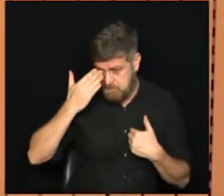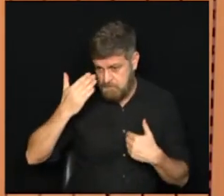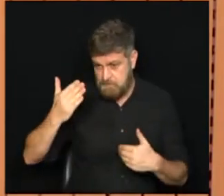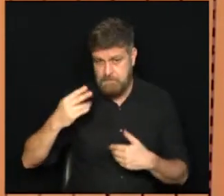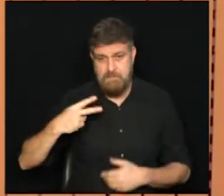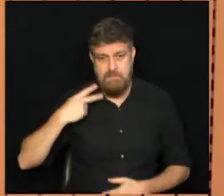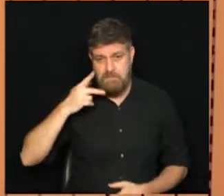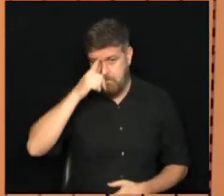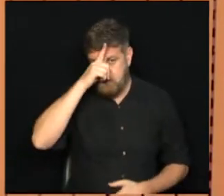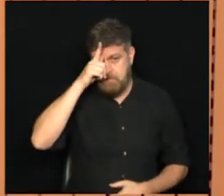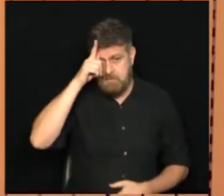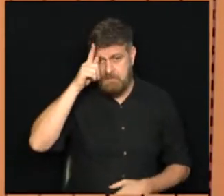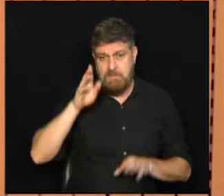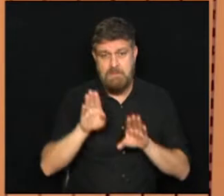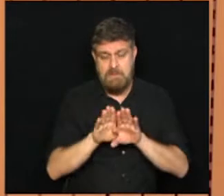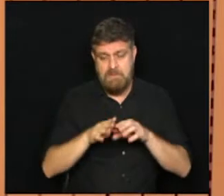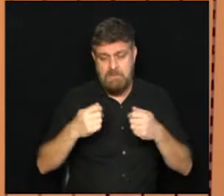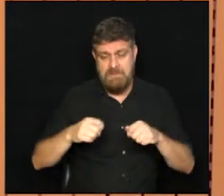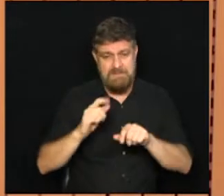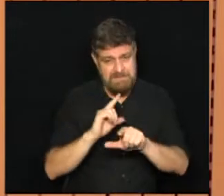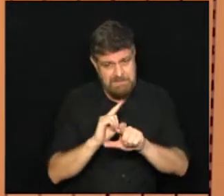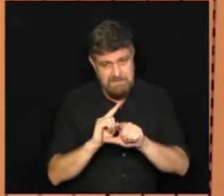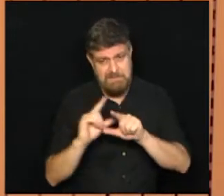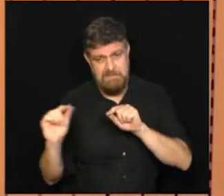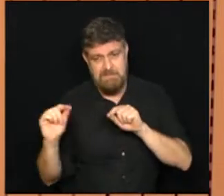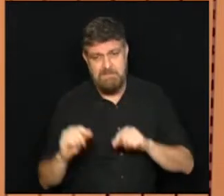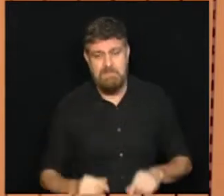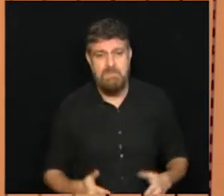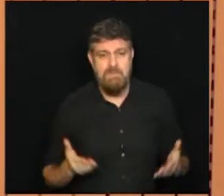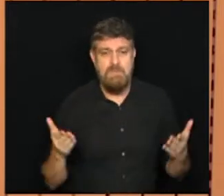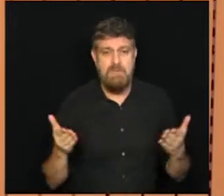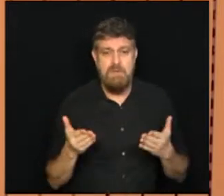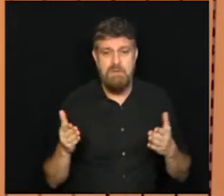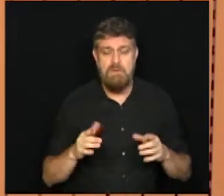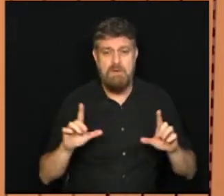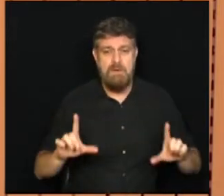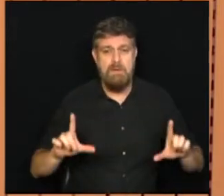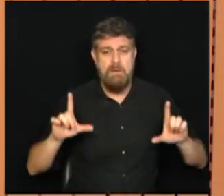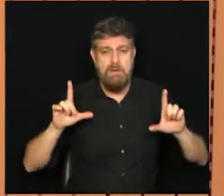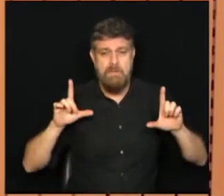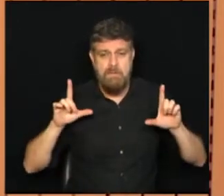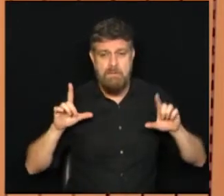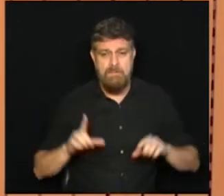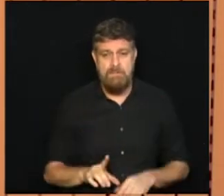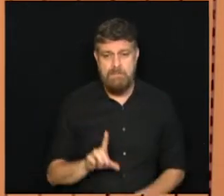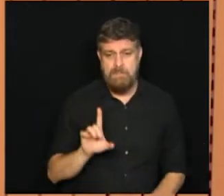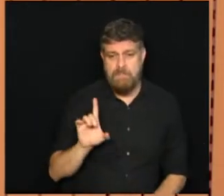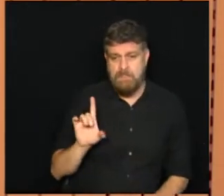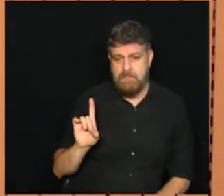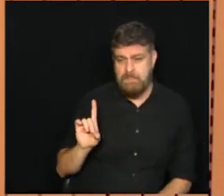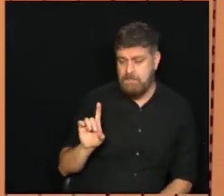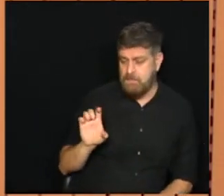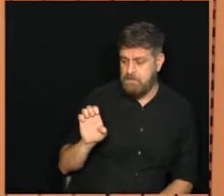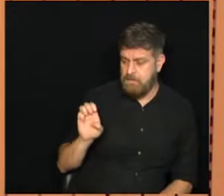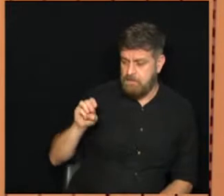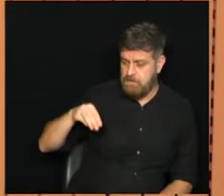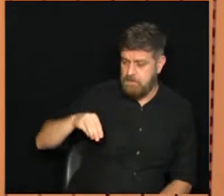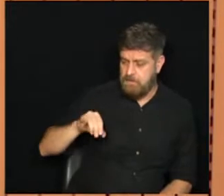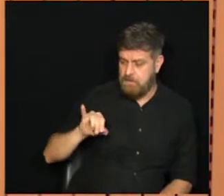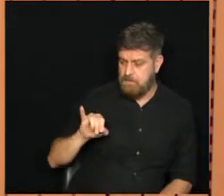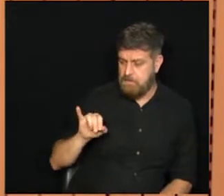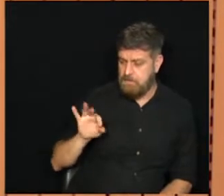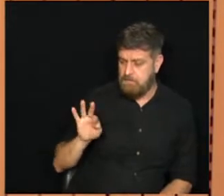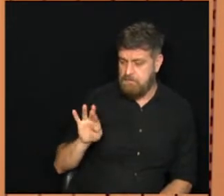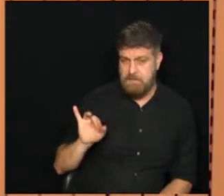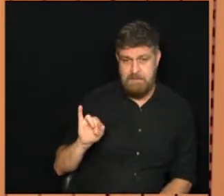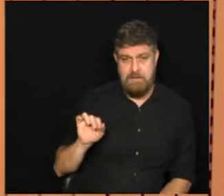vai ter que sair. Agora eu gostaria de passar para o doutor Dimitri, né, que é presidente do Conselho